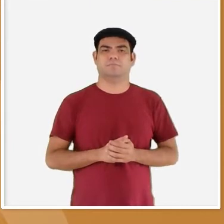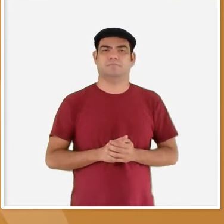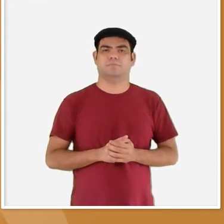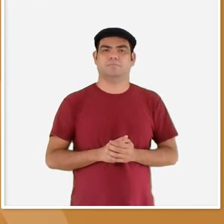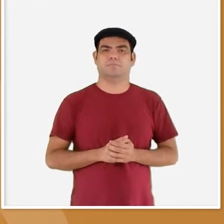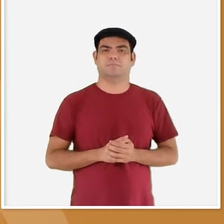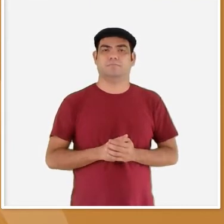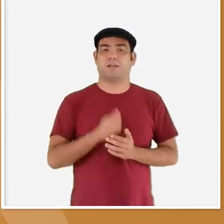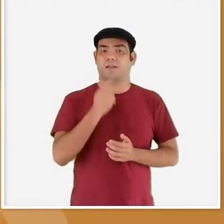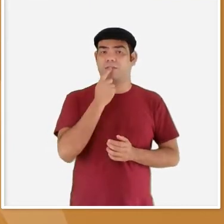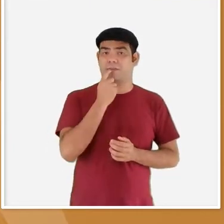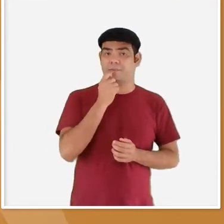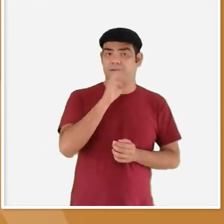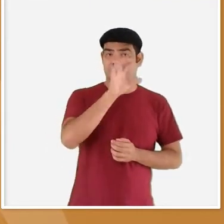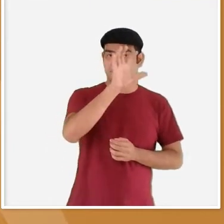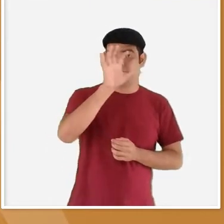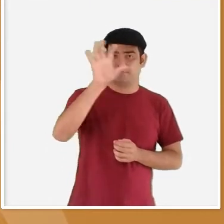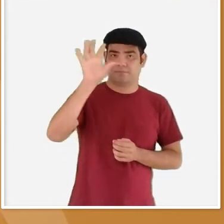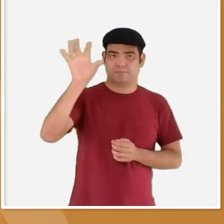ó, eles são